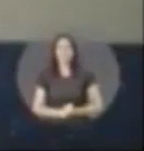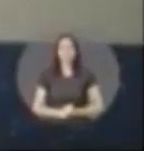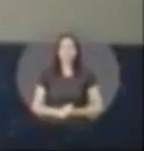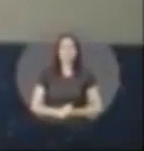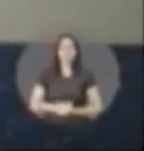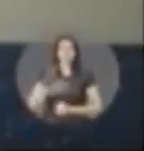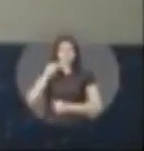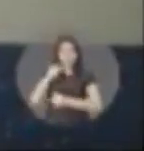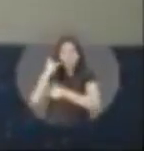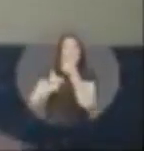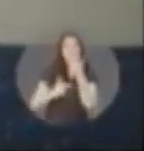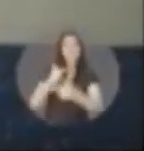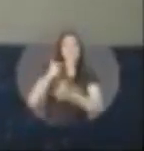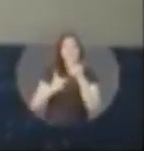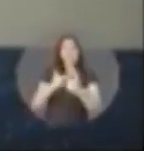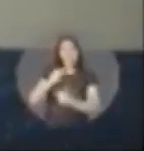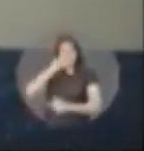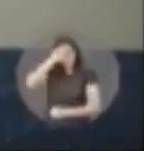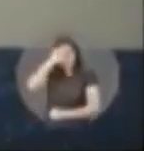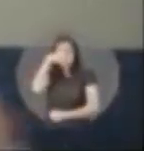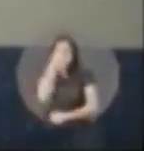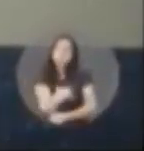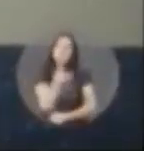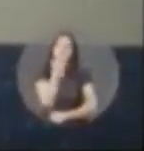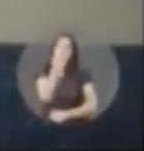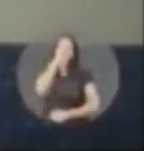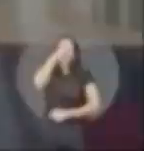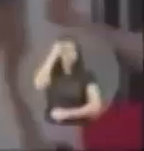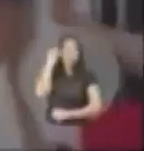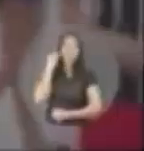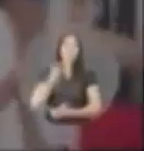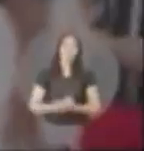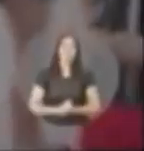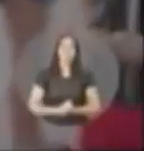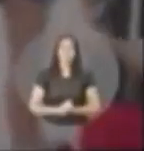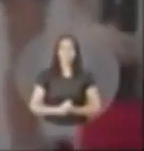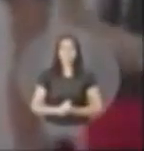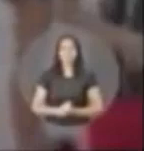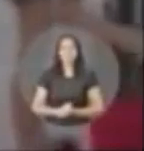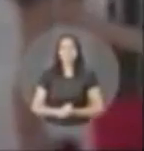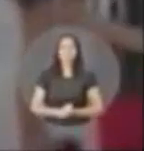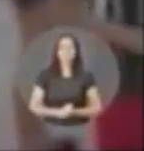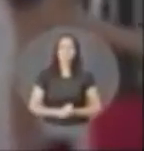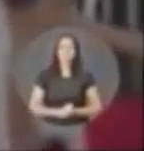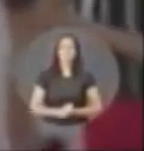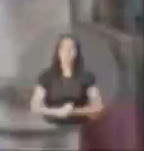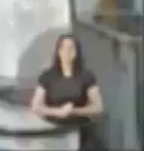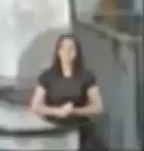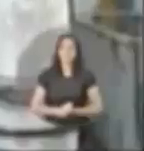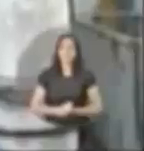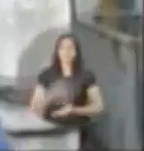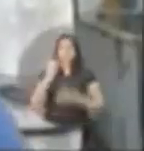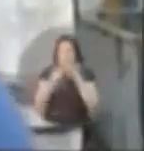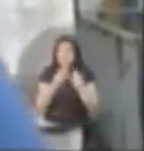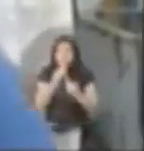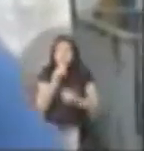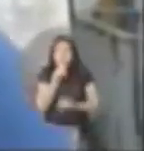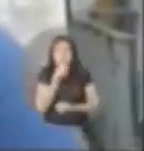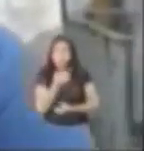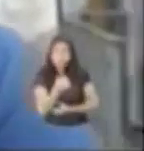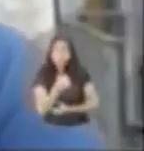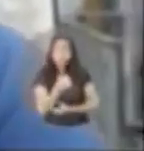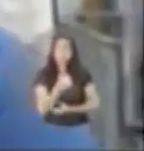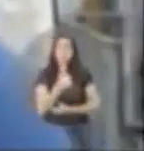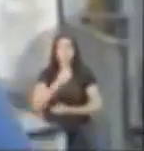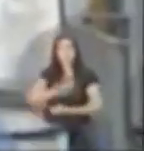cidade tá bonita do jeito que tá, é graças ao trabalho dele. Então a gente tá com ele, né? Em casa é 8 votos. Toda a família em